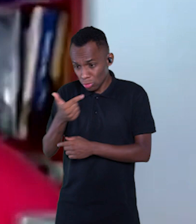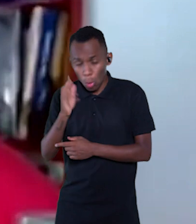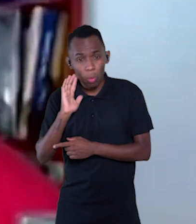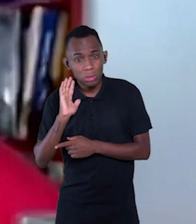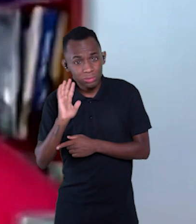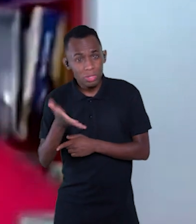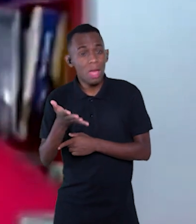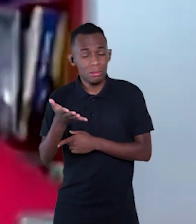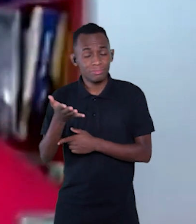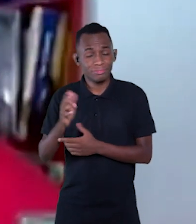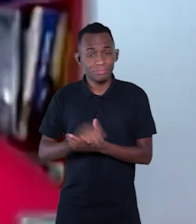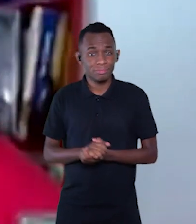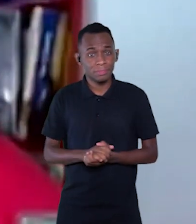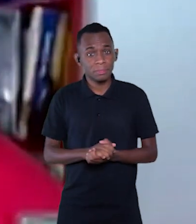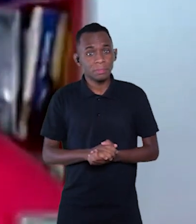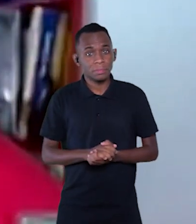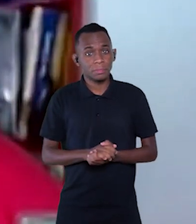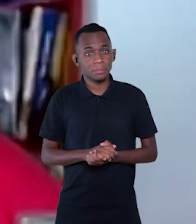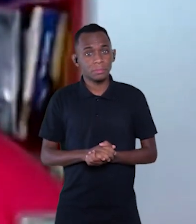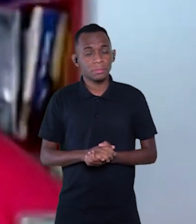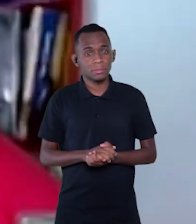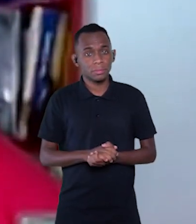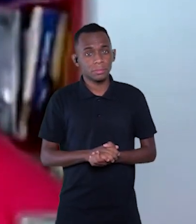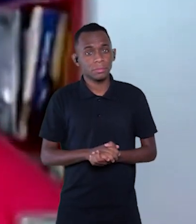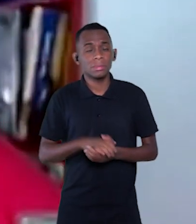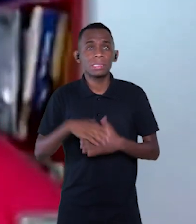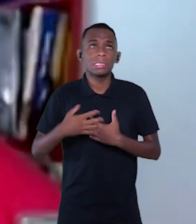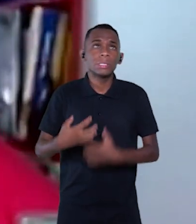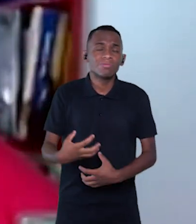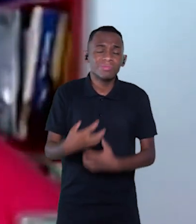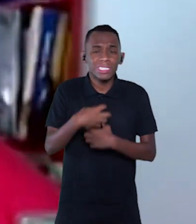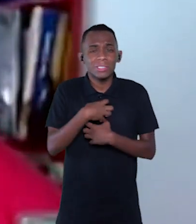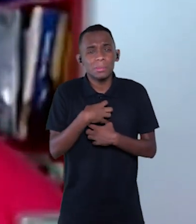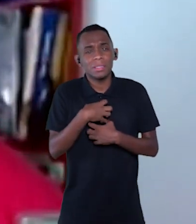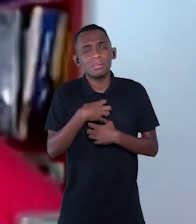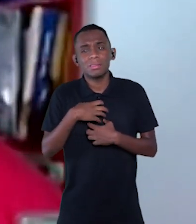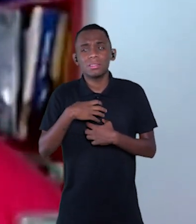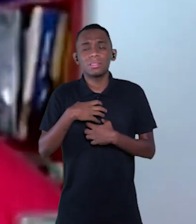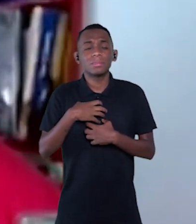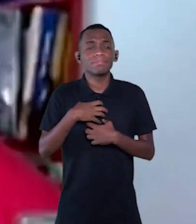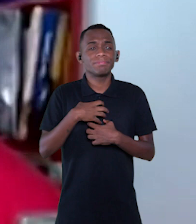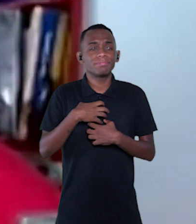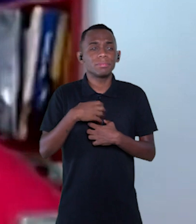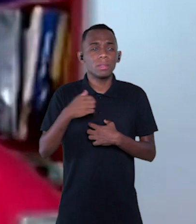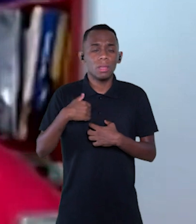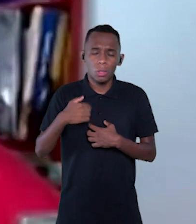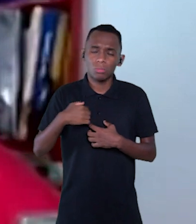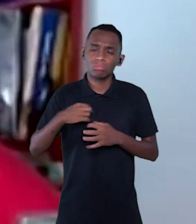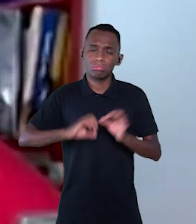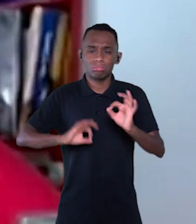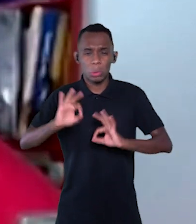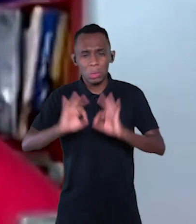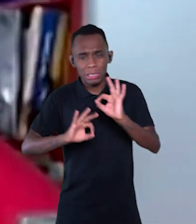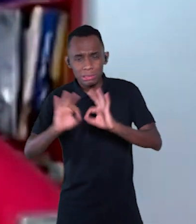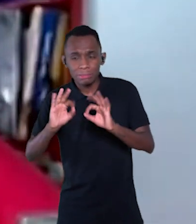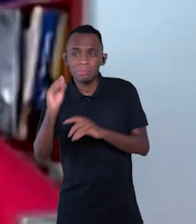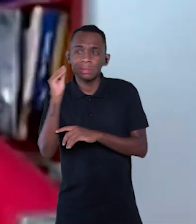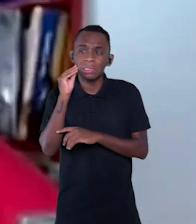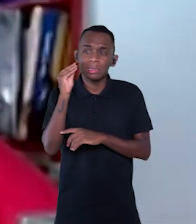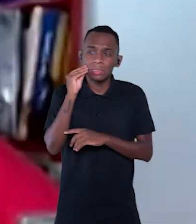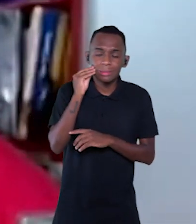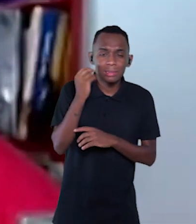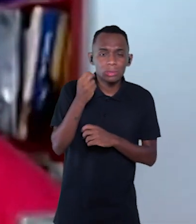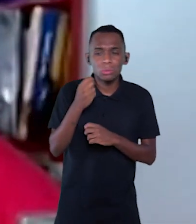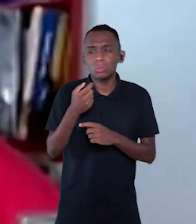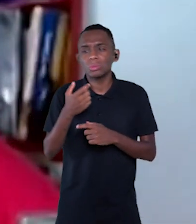começo da faculdade. Era uma sensação que aos poucos eu fui elaborando e tentando dar nome para